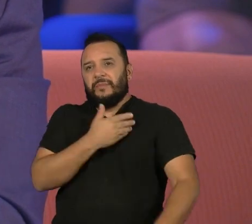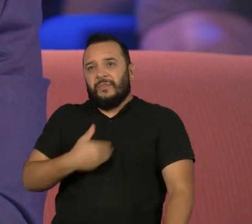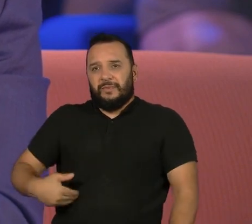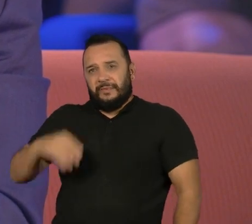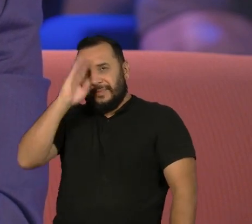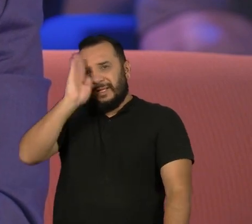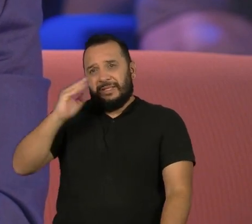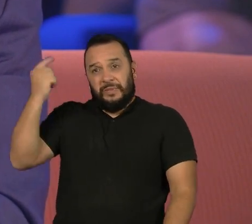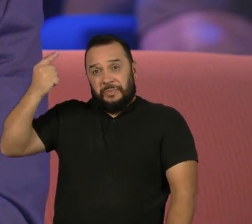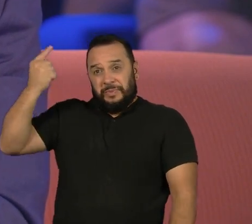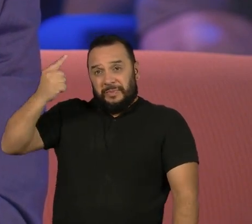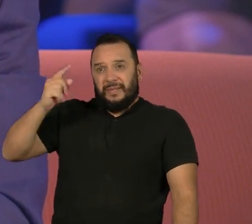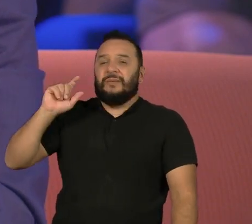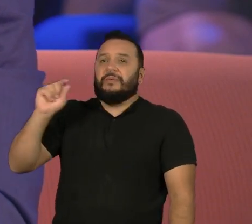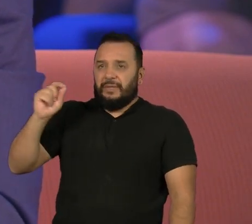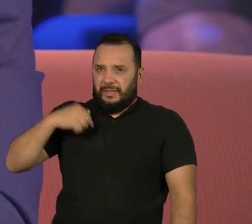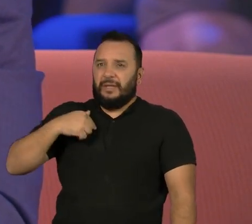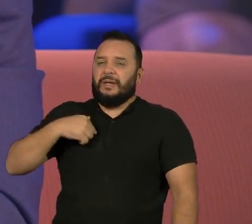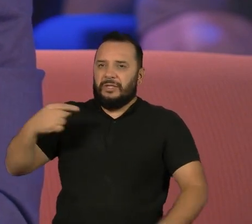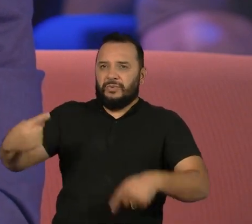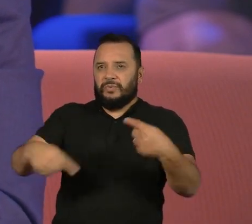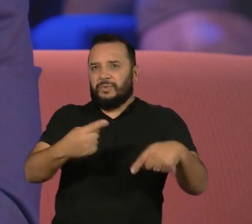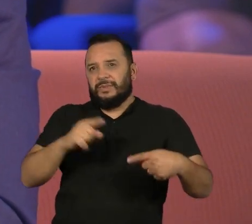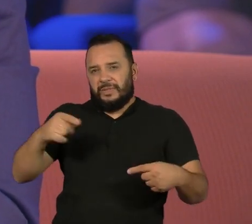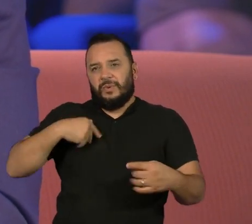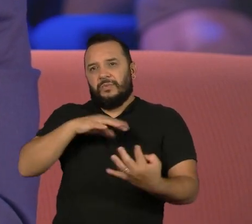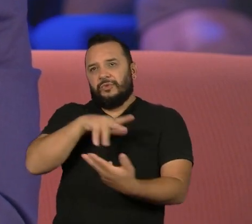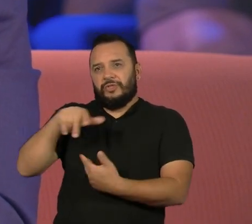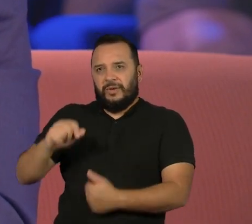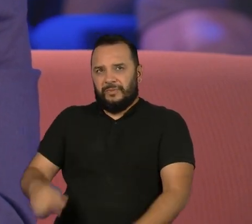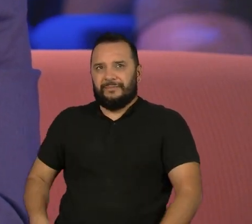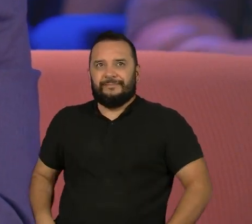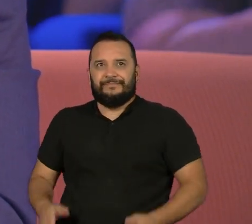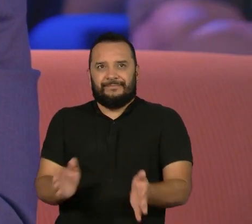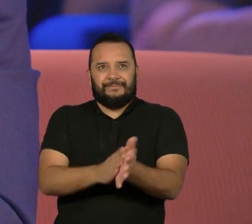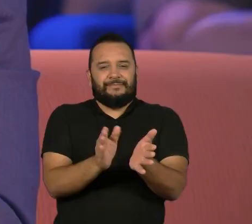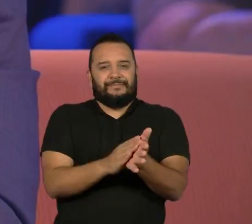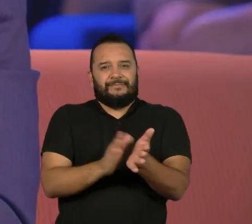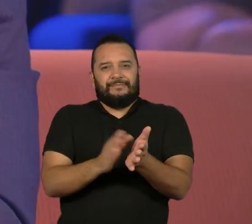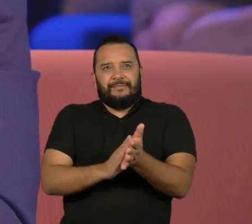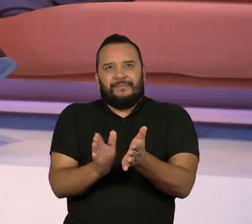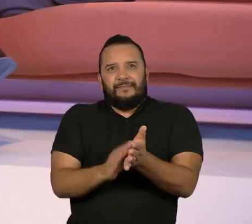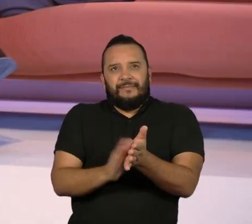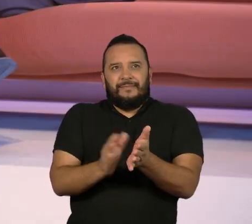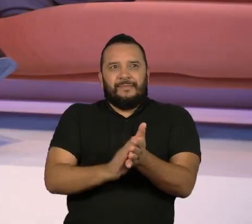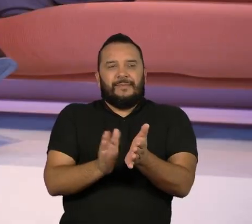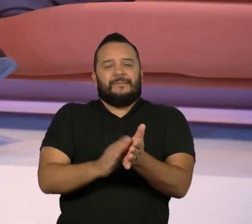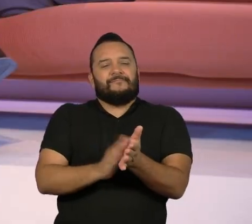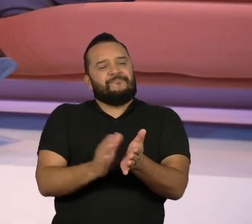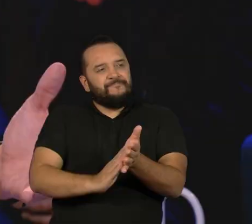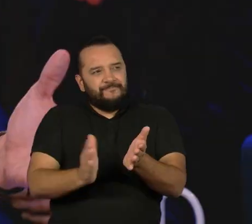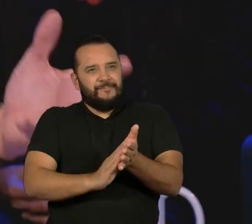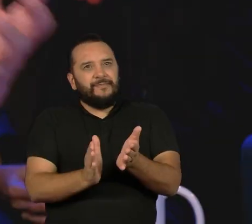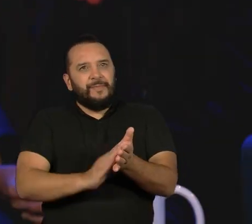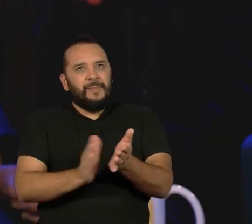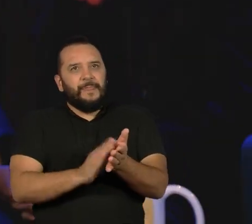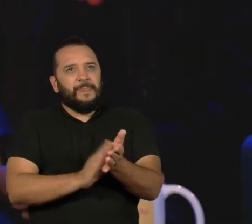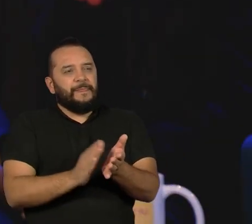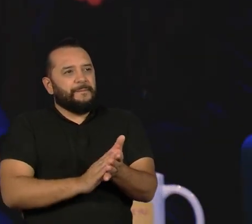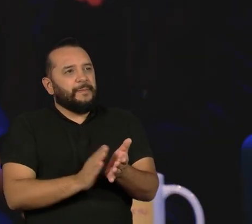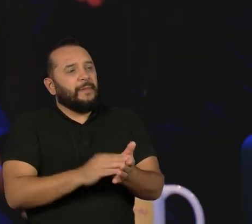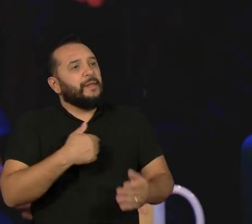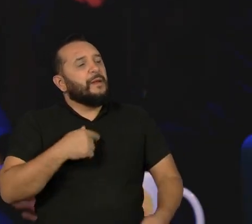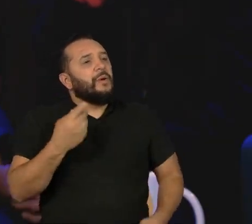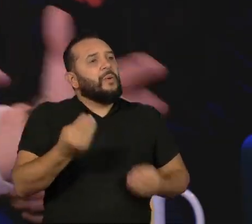na frente, fica na vanguarda de uma discussão a nível mundial. Parabéns, muito bem. O que os pais